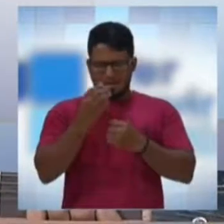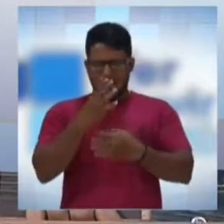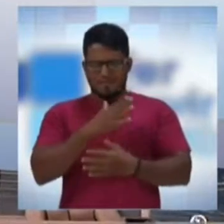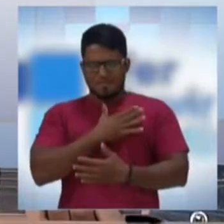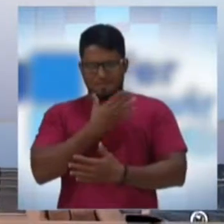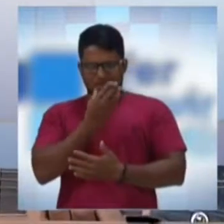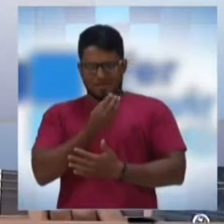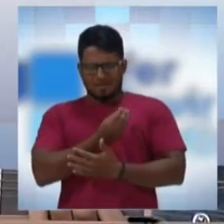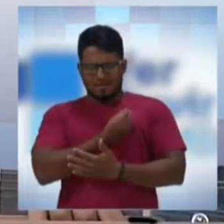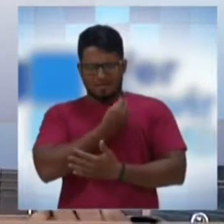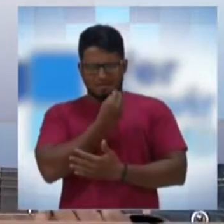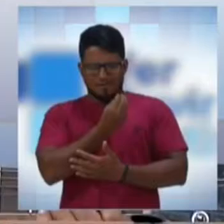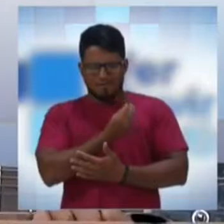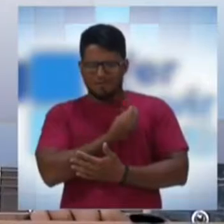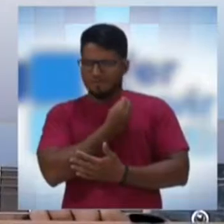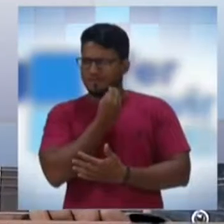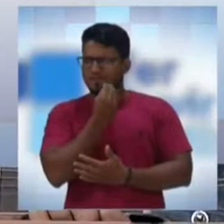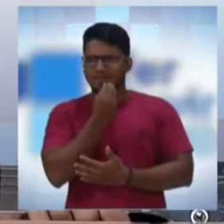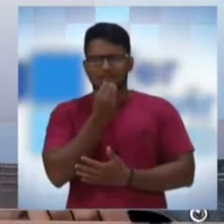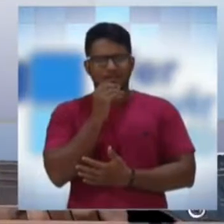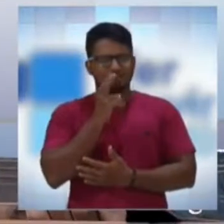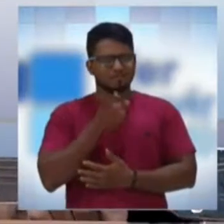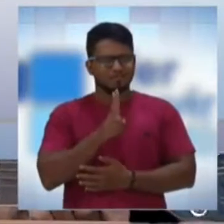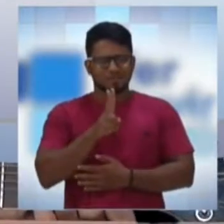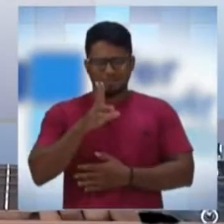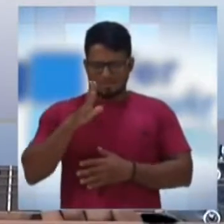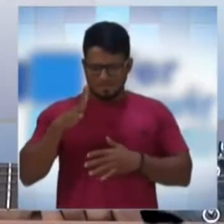Clarezado tino